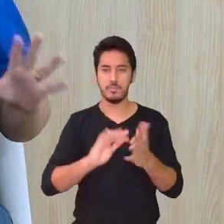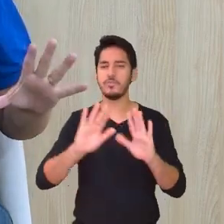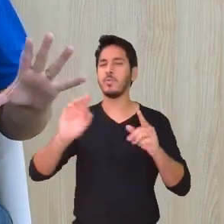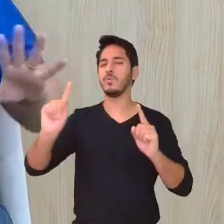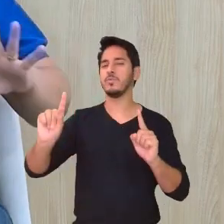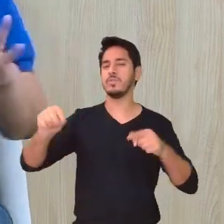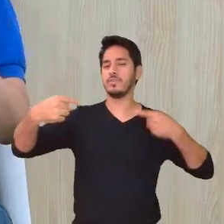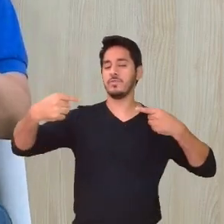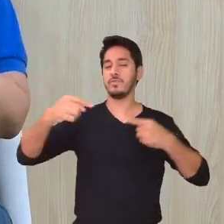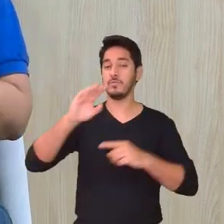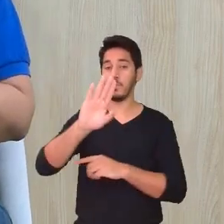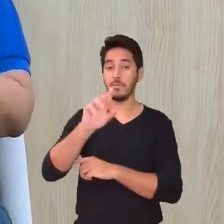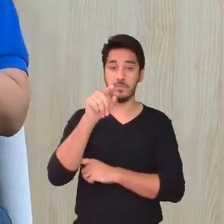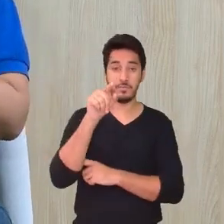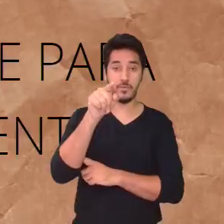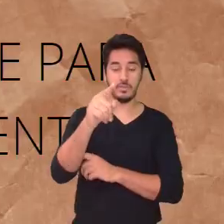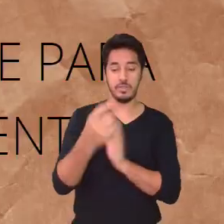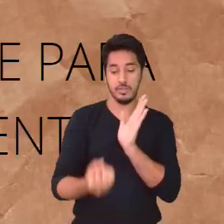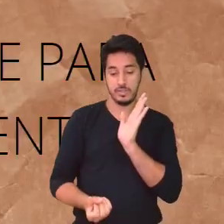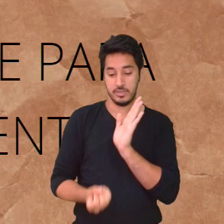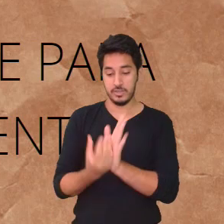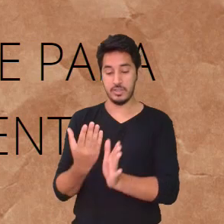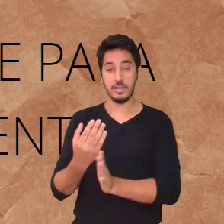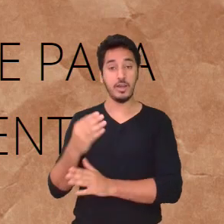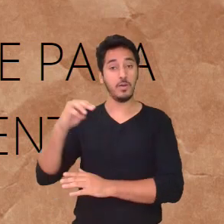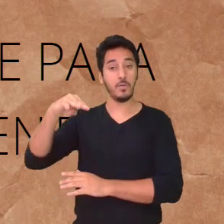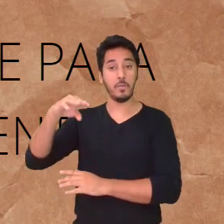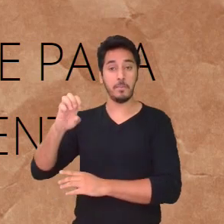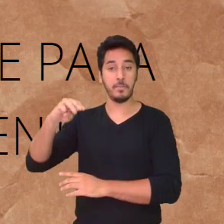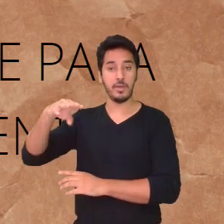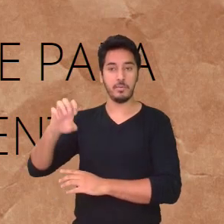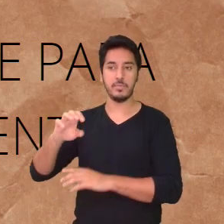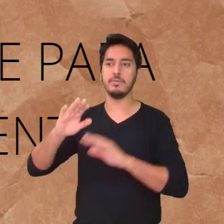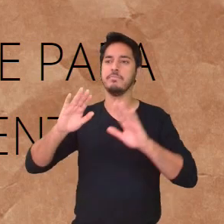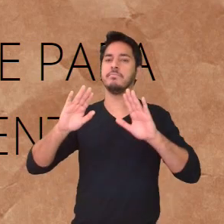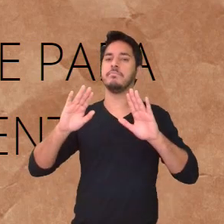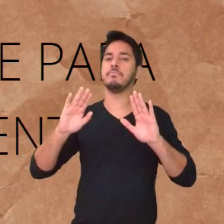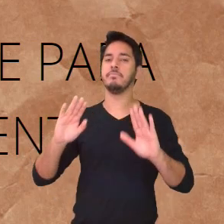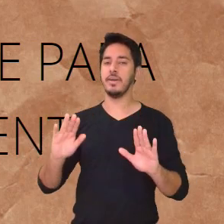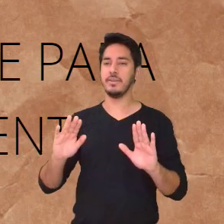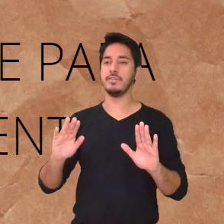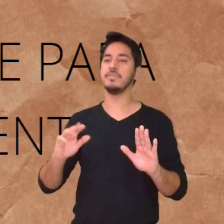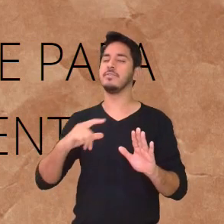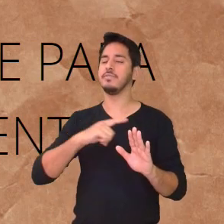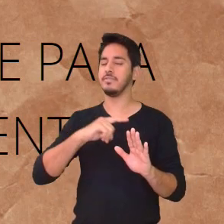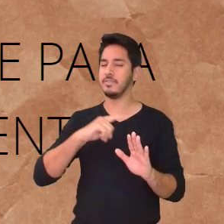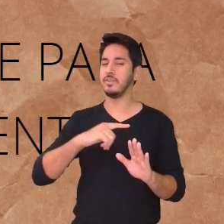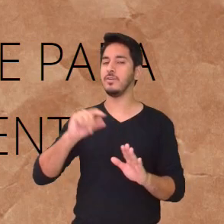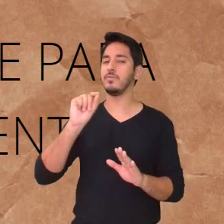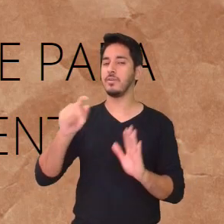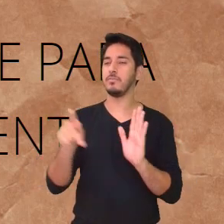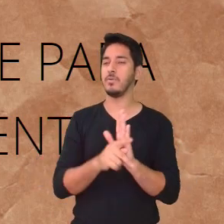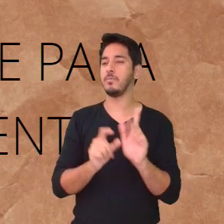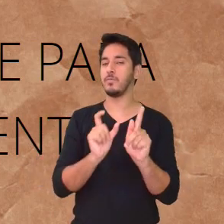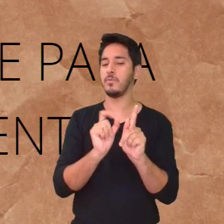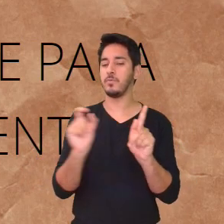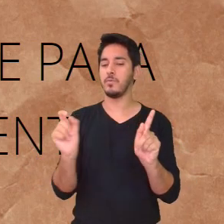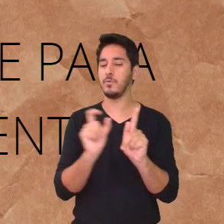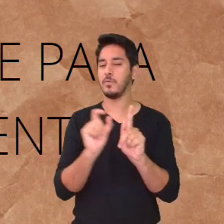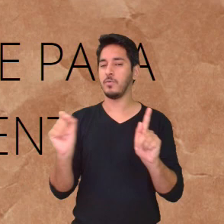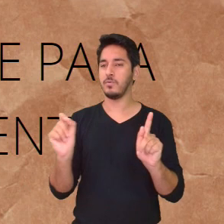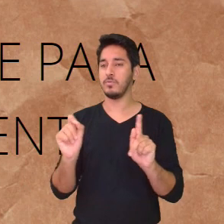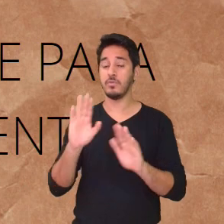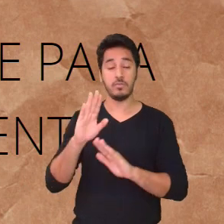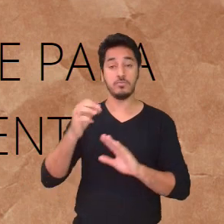O desafio é você criar um meme, mas para isso a gente tem aquela famosa googlada. Eu